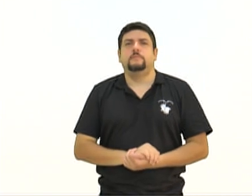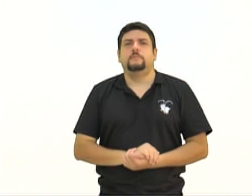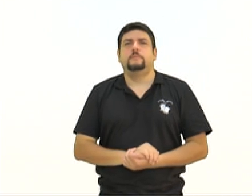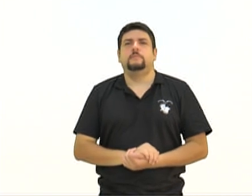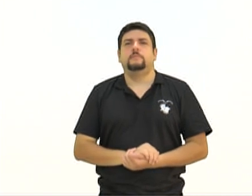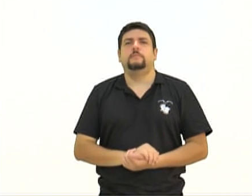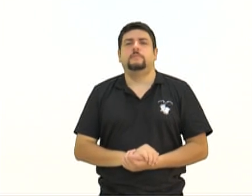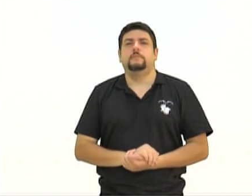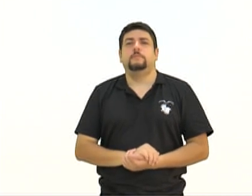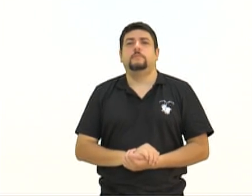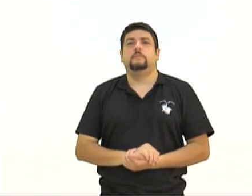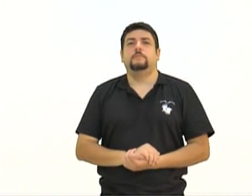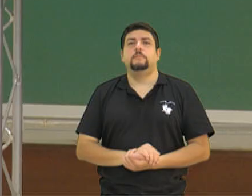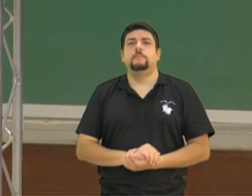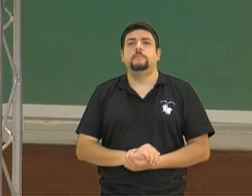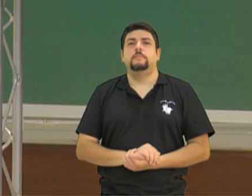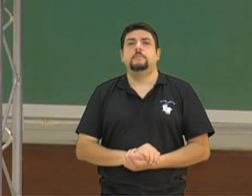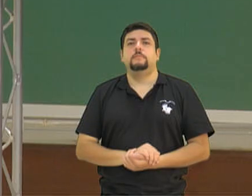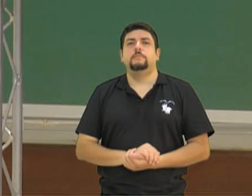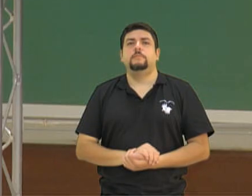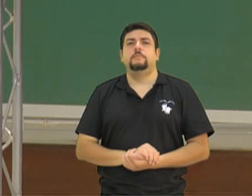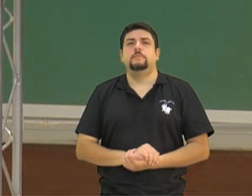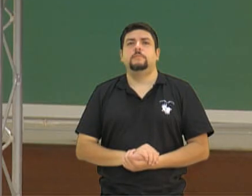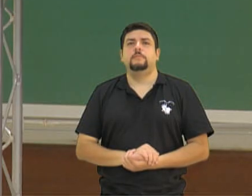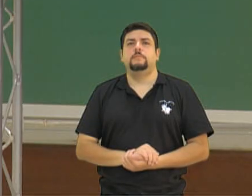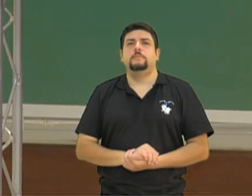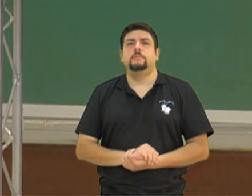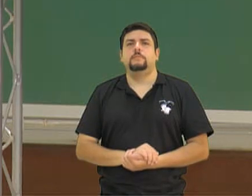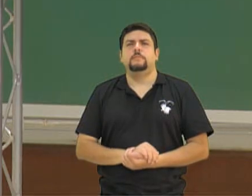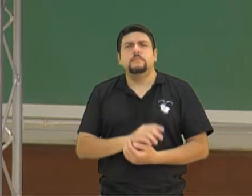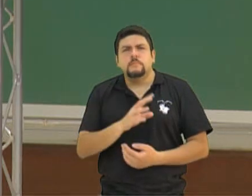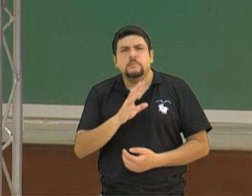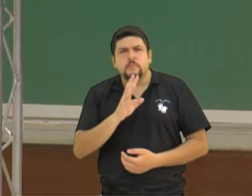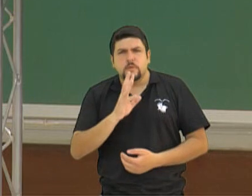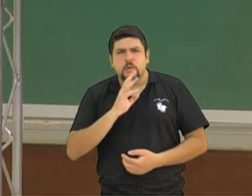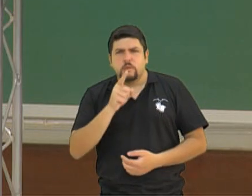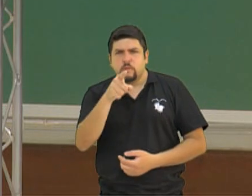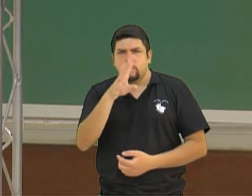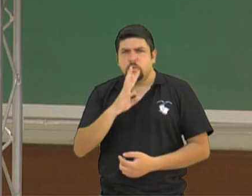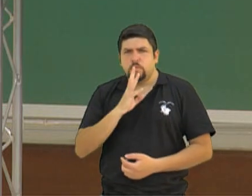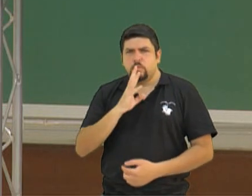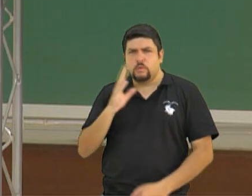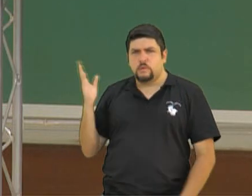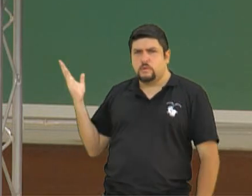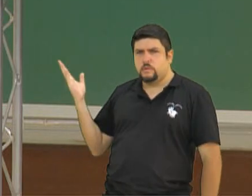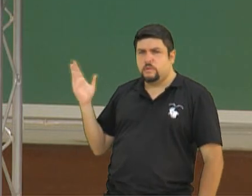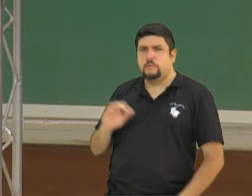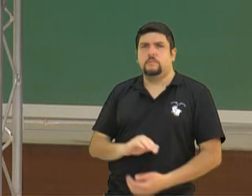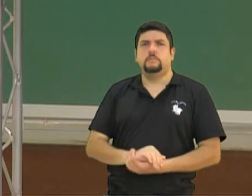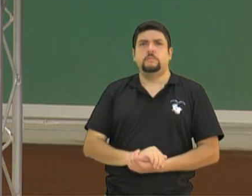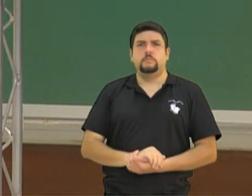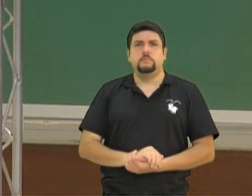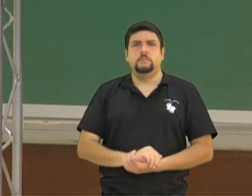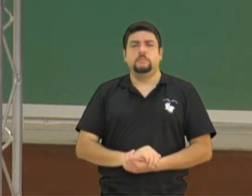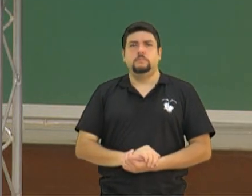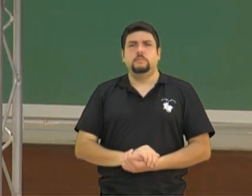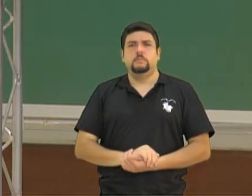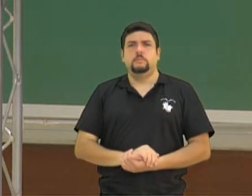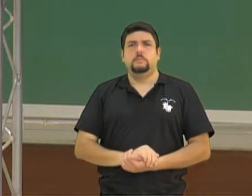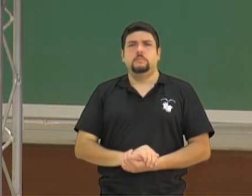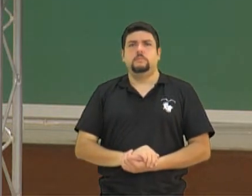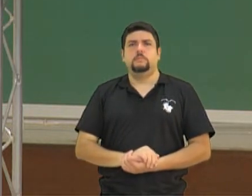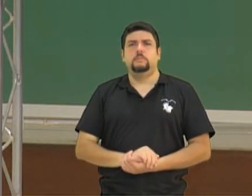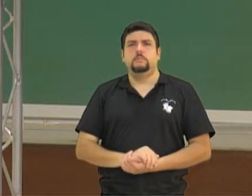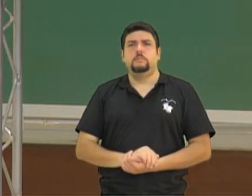assim, olha, Do you happen to know this singer? Por um acaso você conhece esta cantora? Take the quiz and find